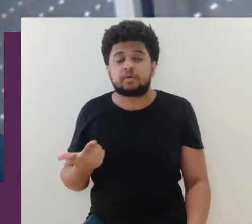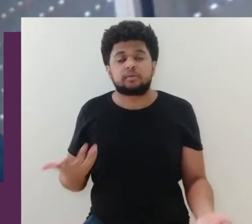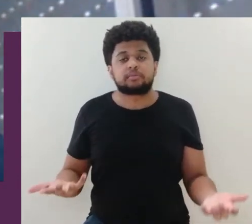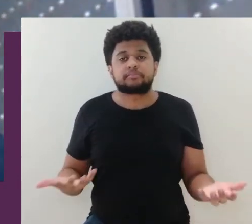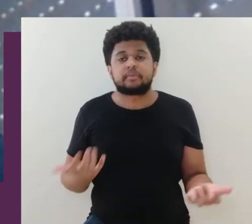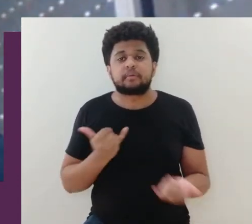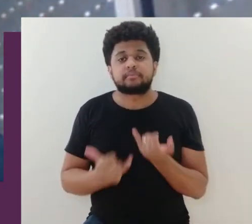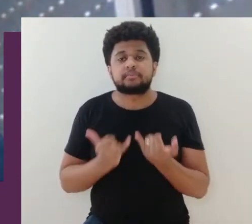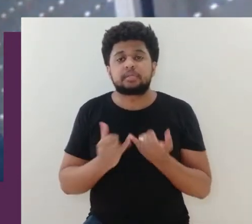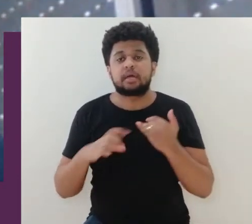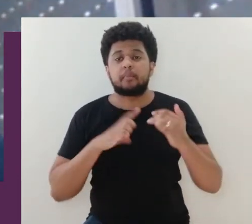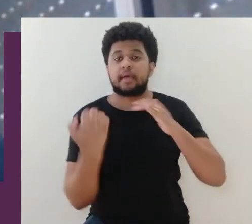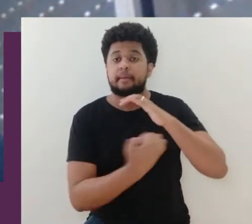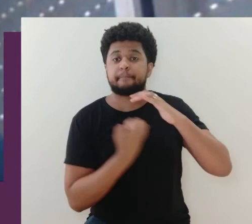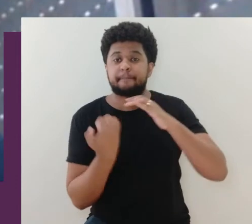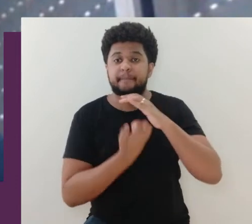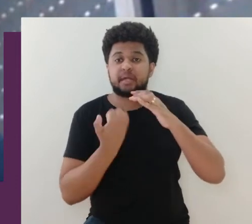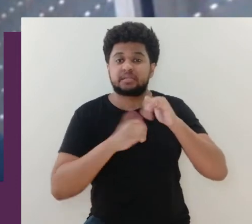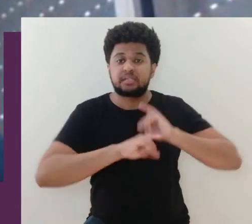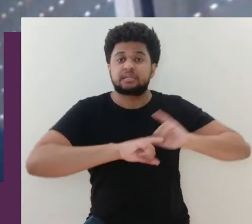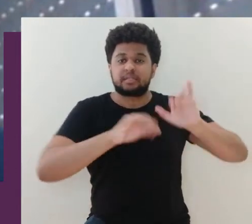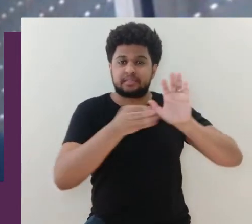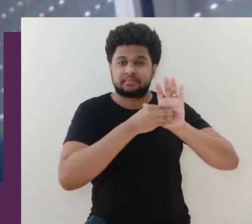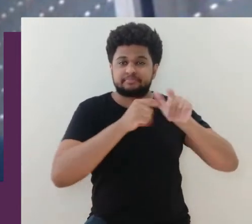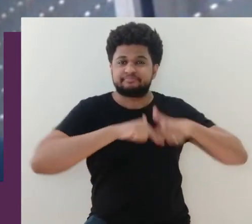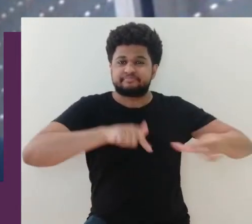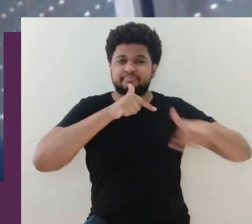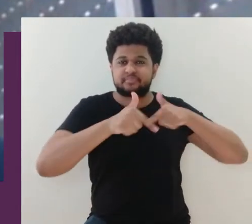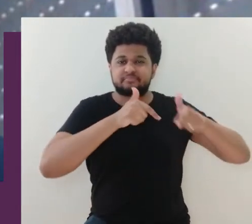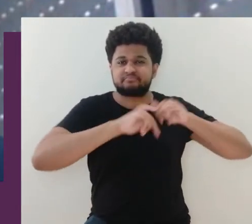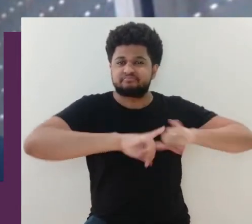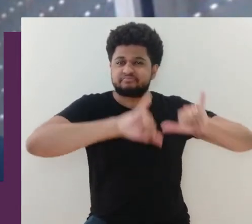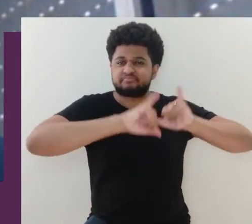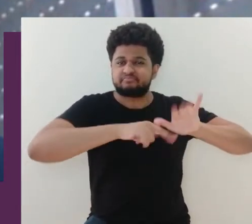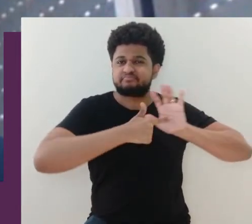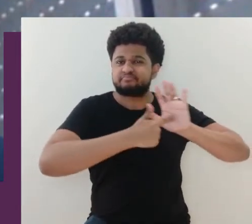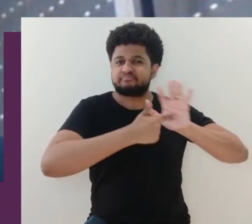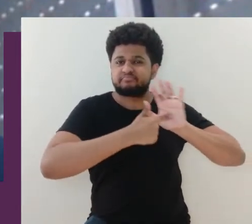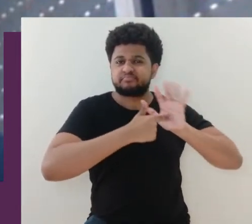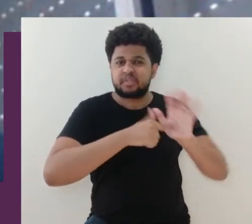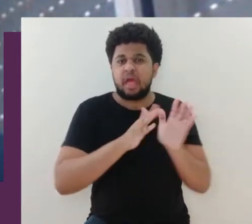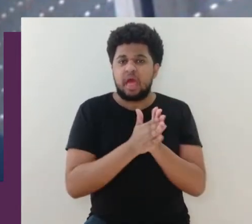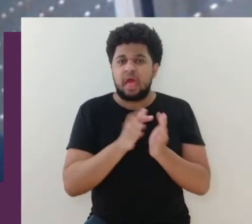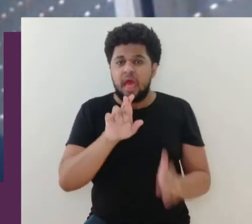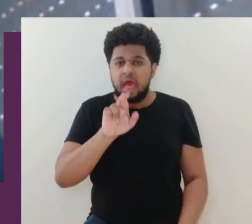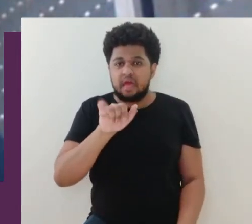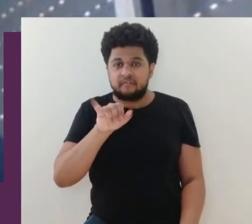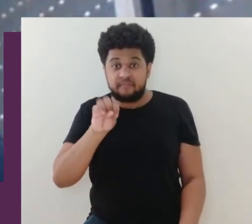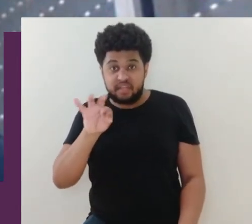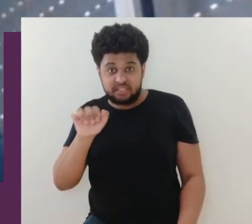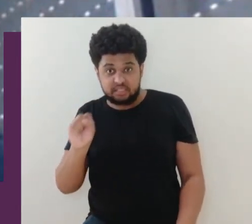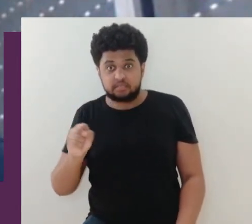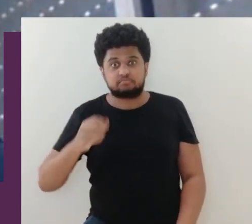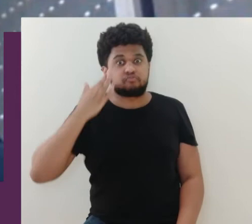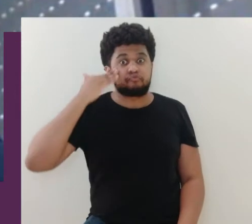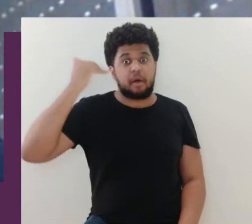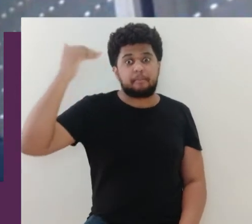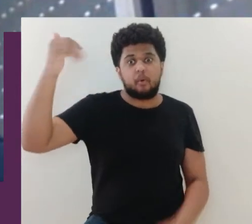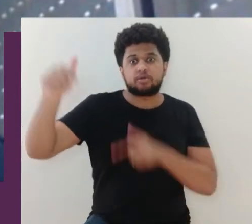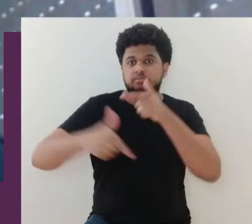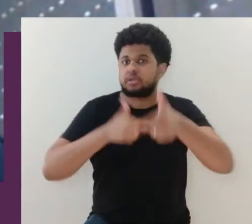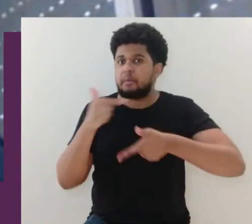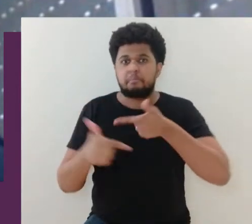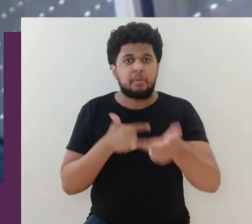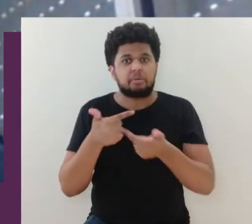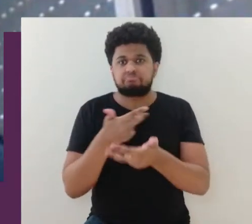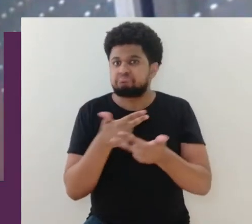se uma empresa está publicando seus trabalhos de forma em revistas renomadas, os trabalhos estão